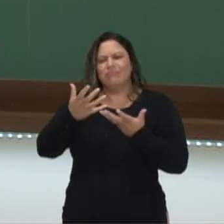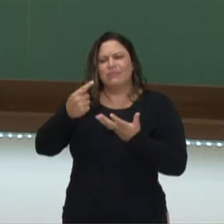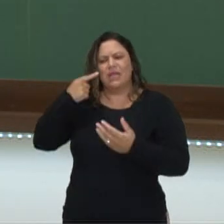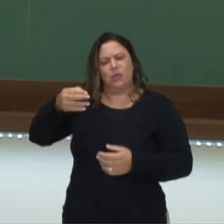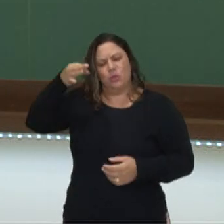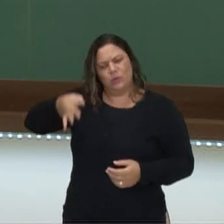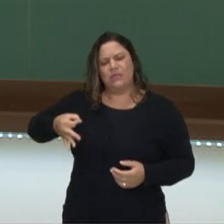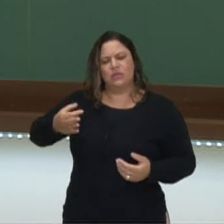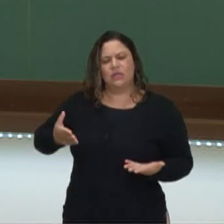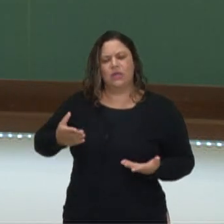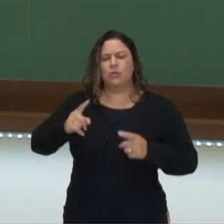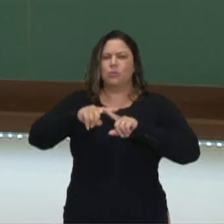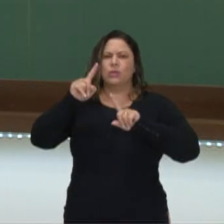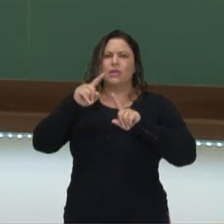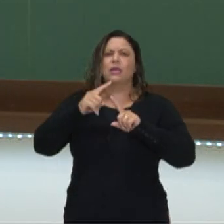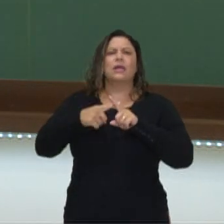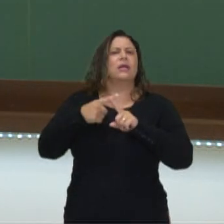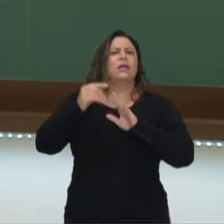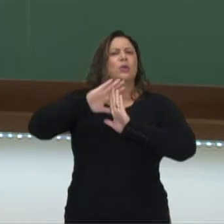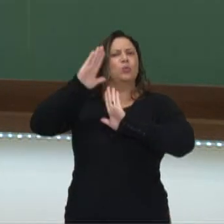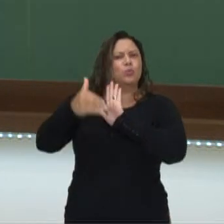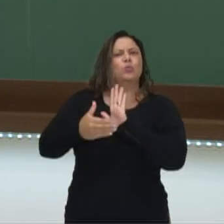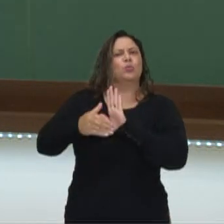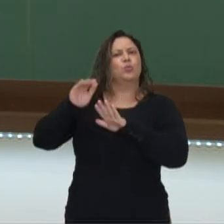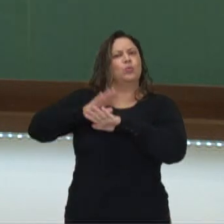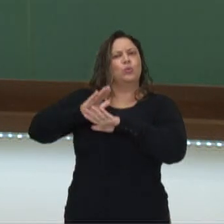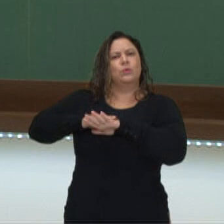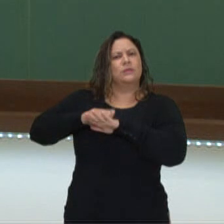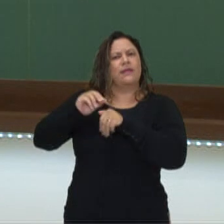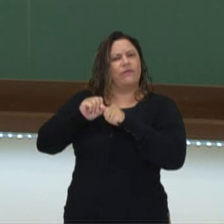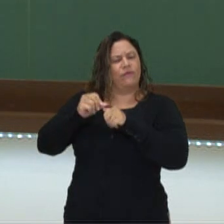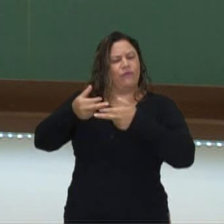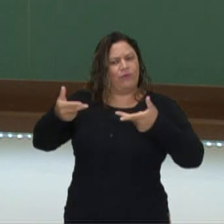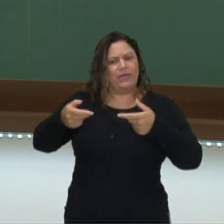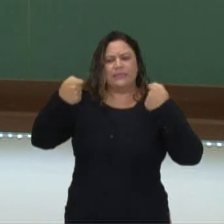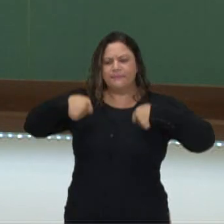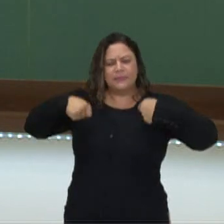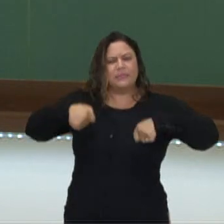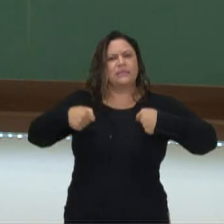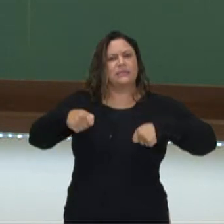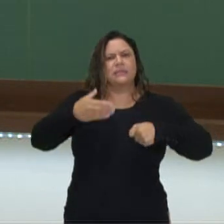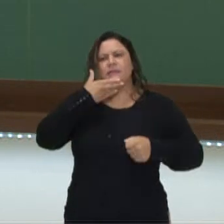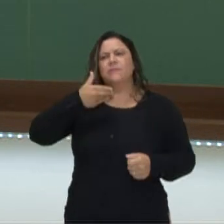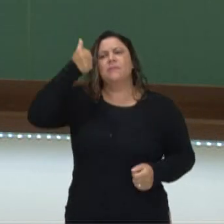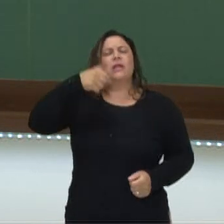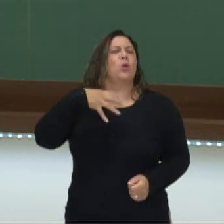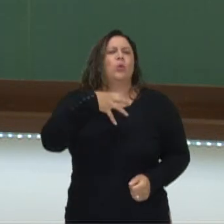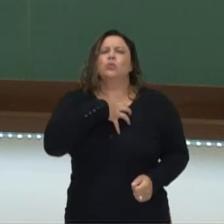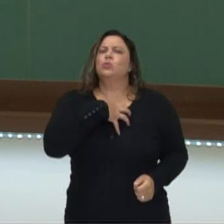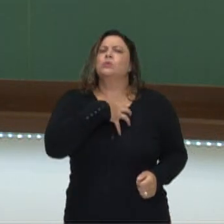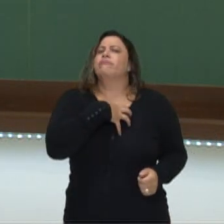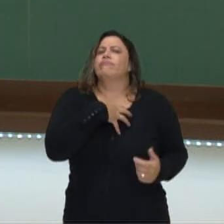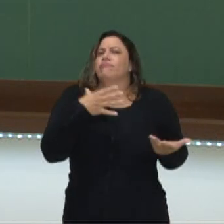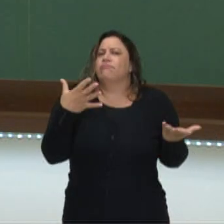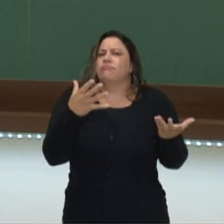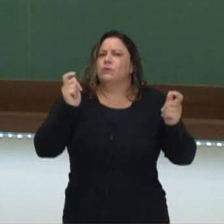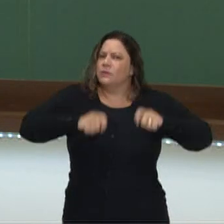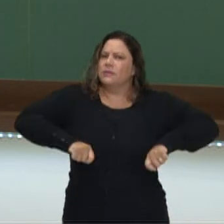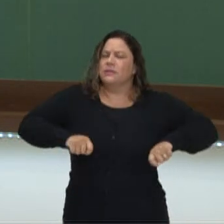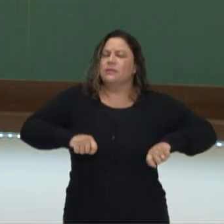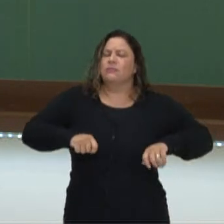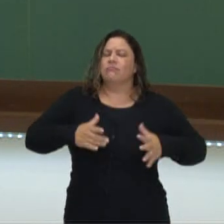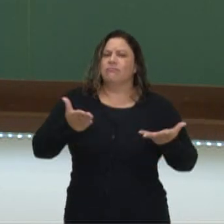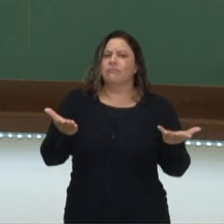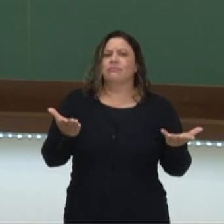que tudo que você faz, você deve fazer da melhor maneira possível. E isso faz com que